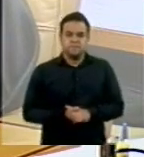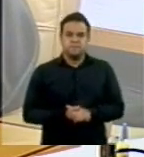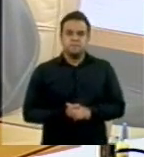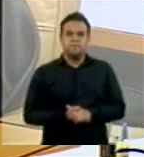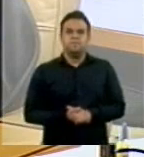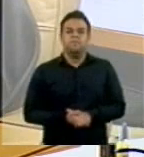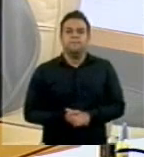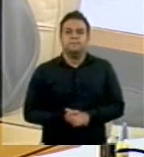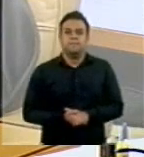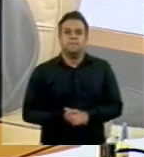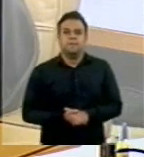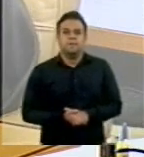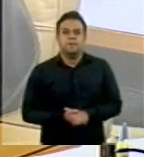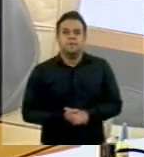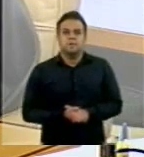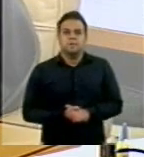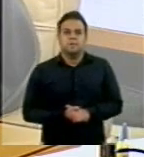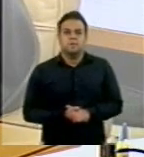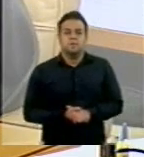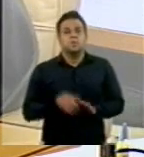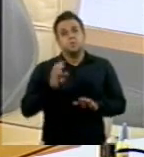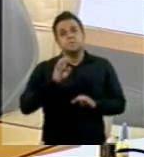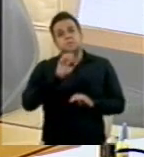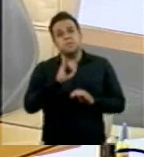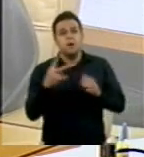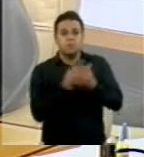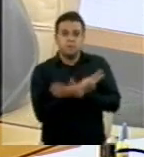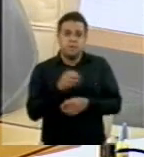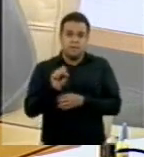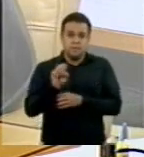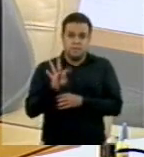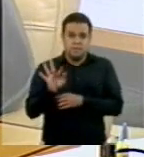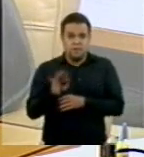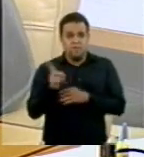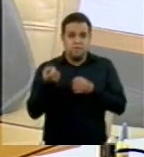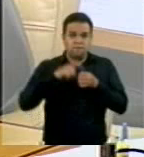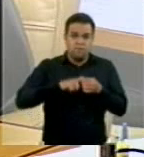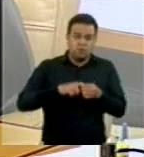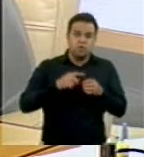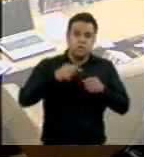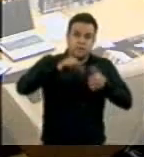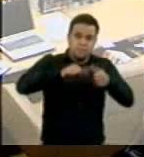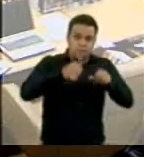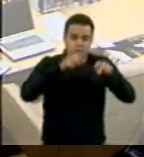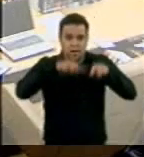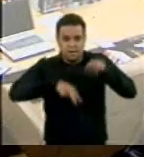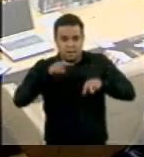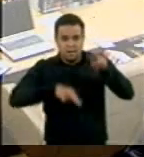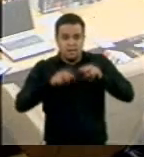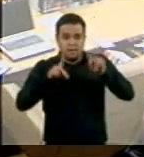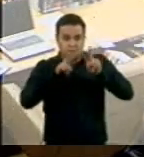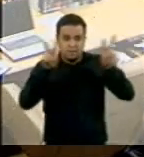apenas para assentar, caso em algum momento o tribunal volte a reexaminar esse tema, que